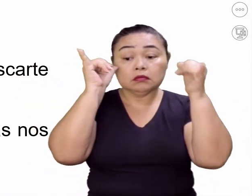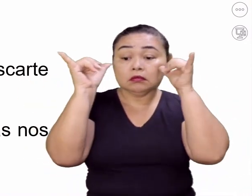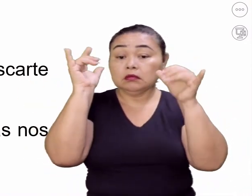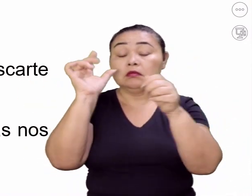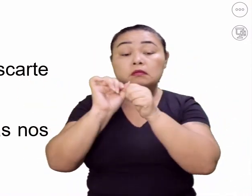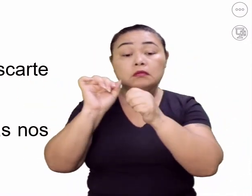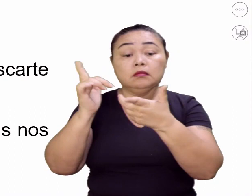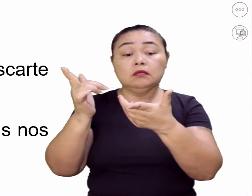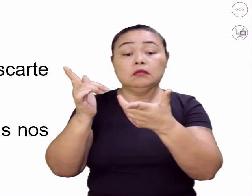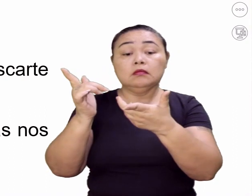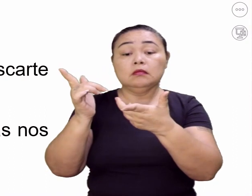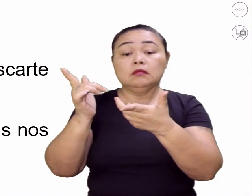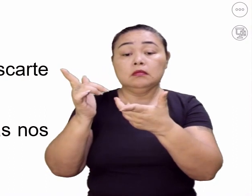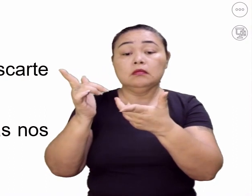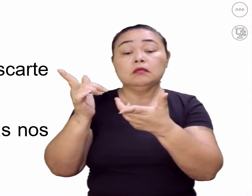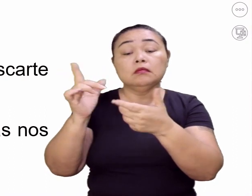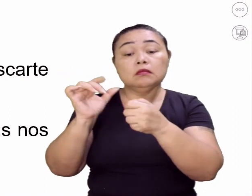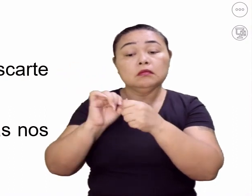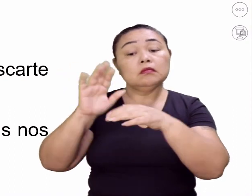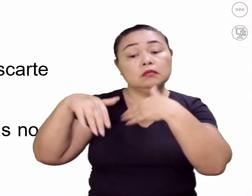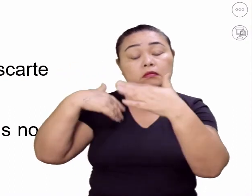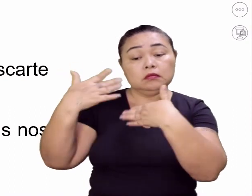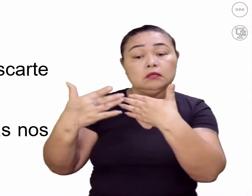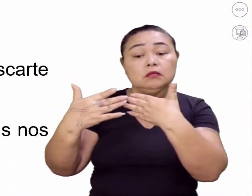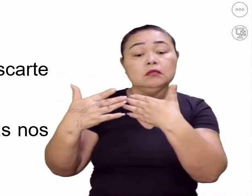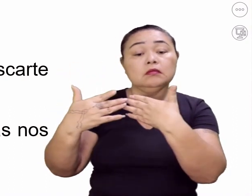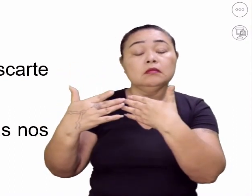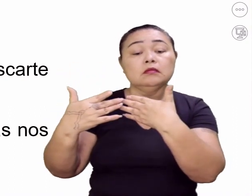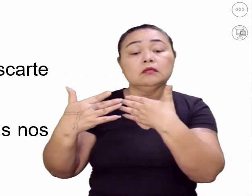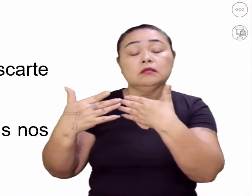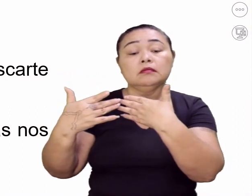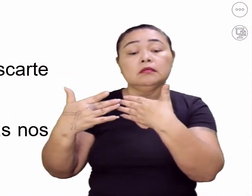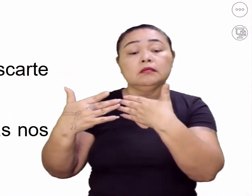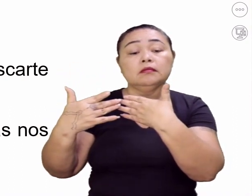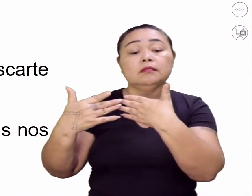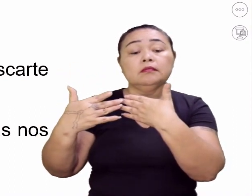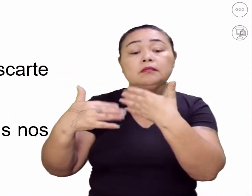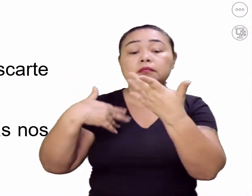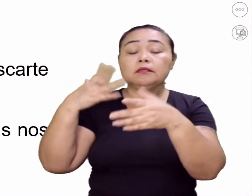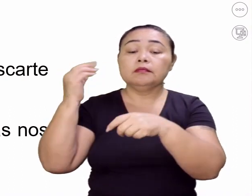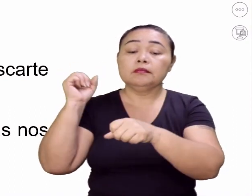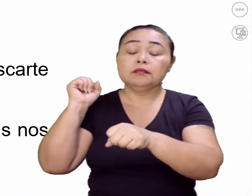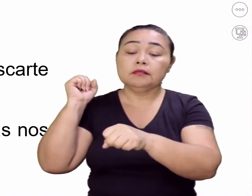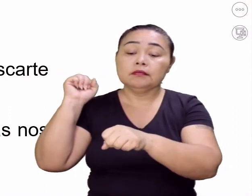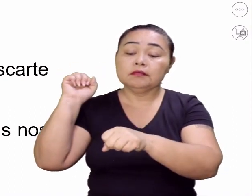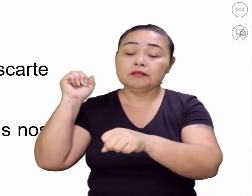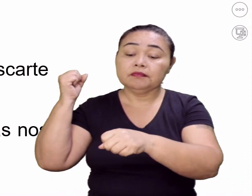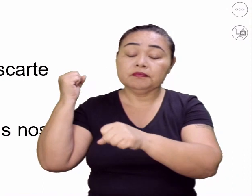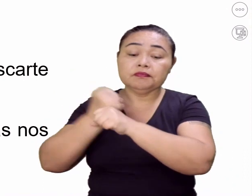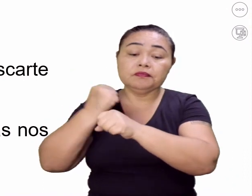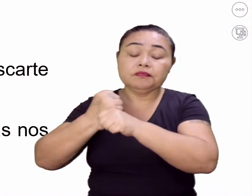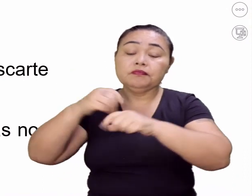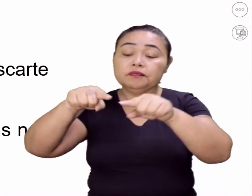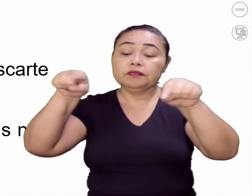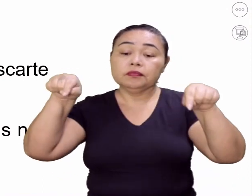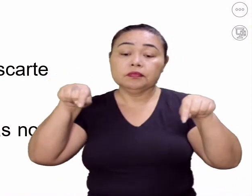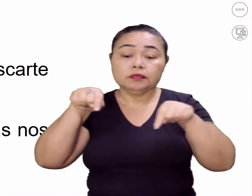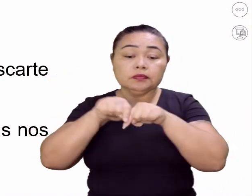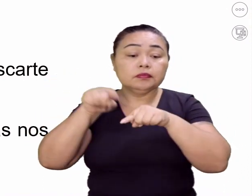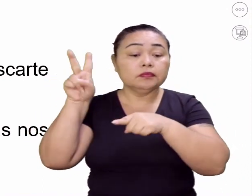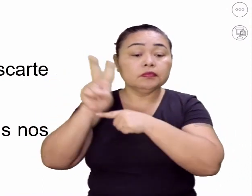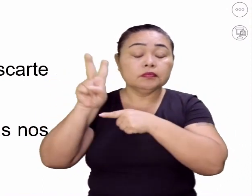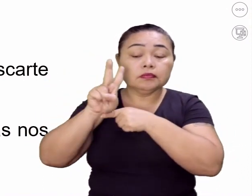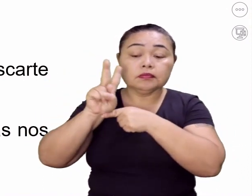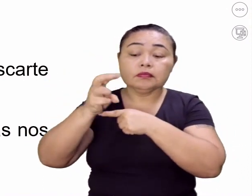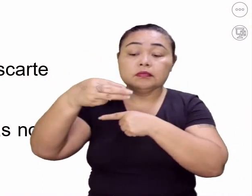Potencializam, tá? Então intensificam, né, as inundações. A construção de piscinões e a ocupação de